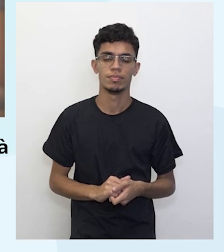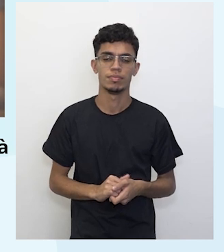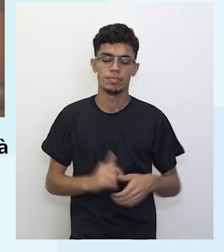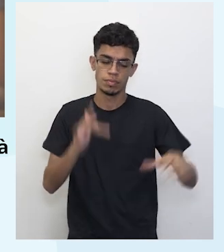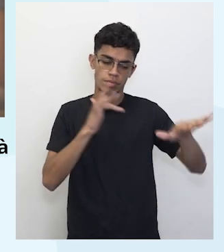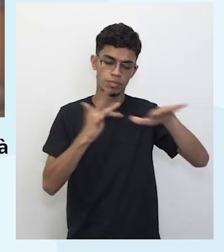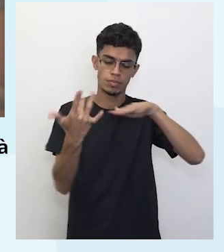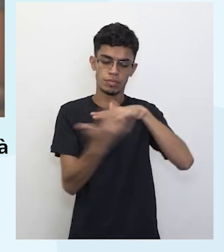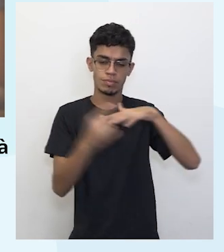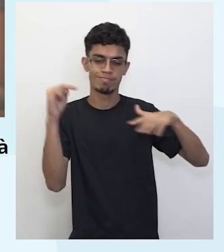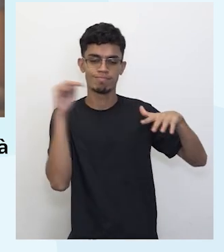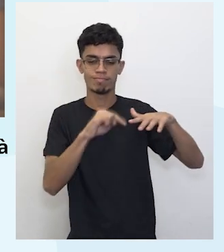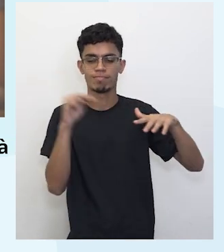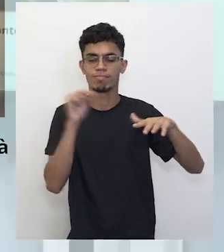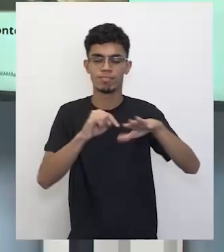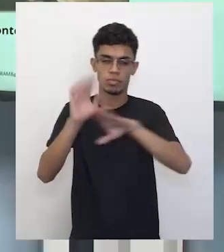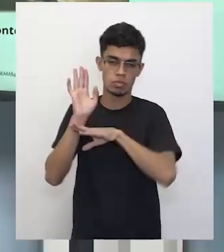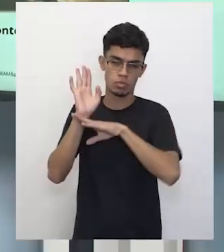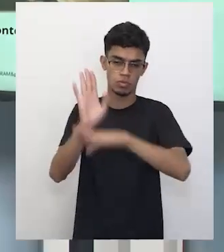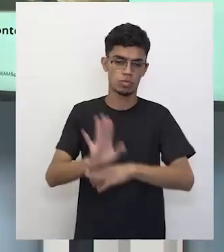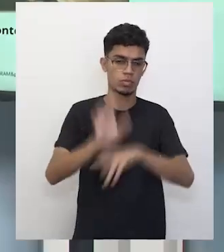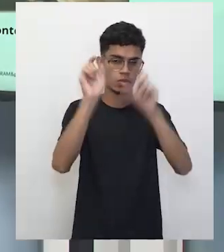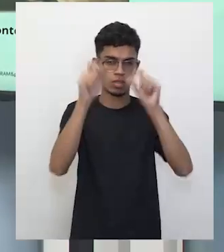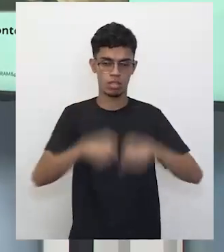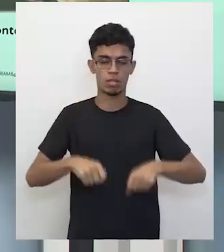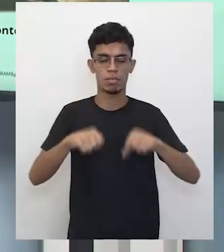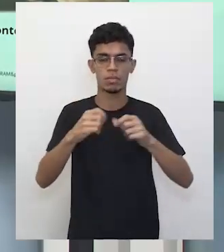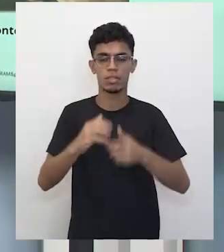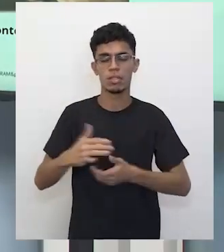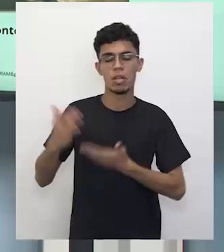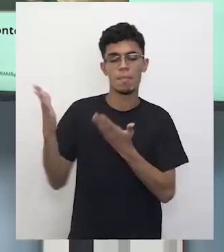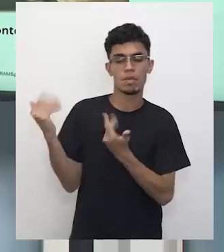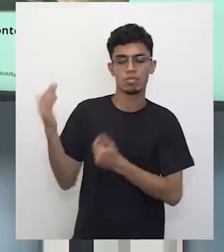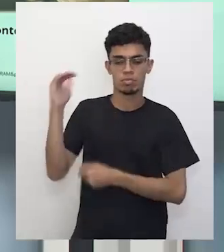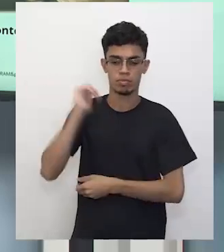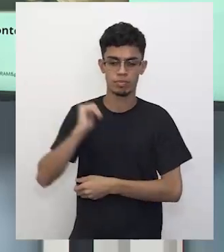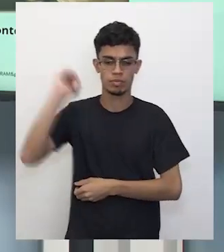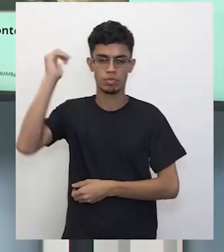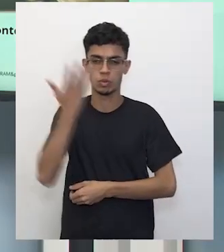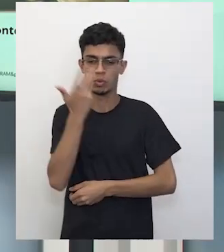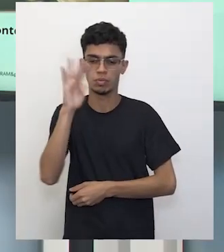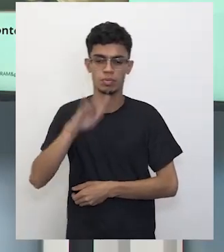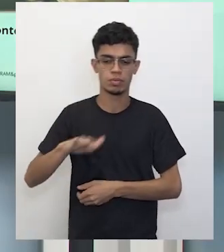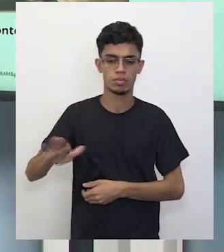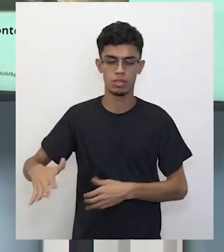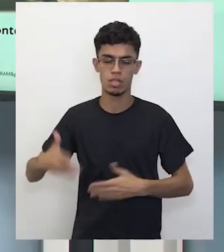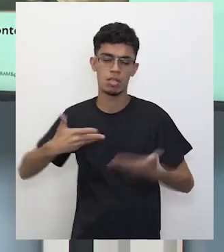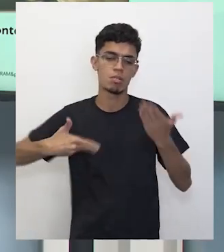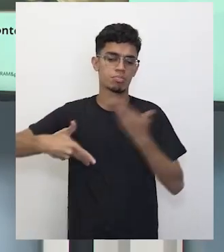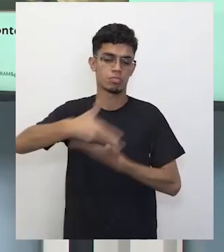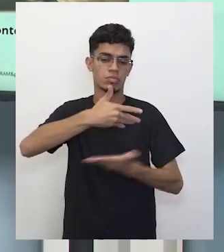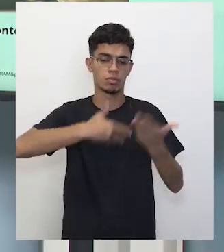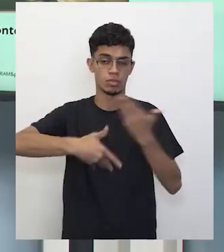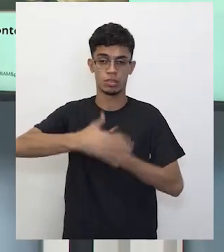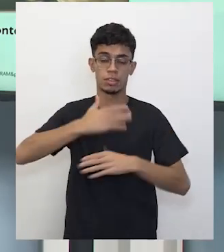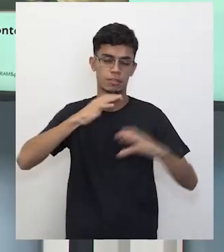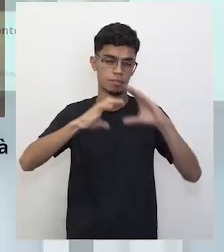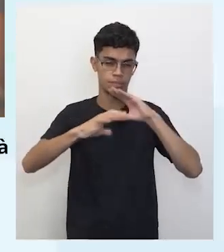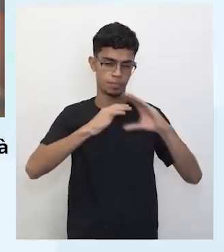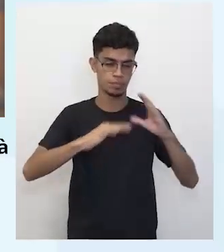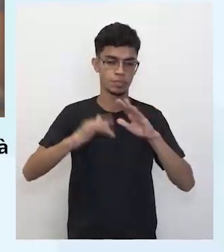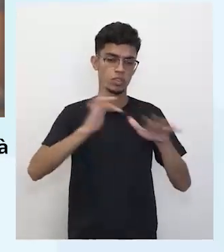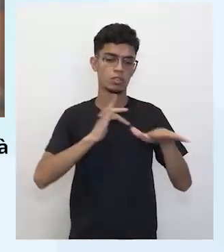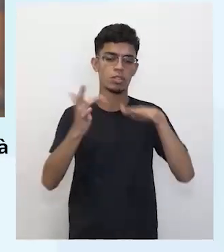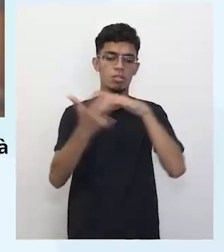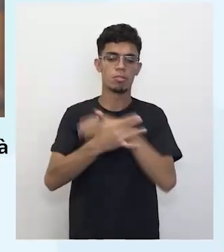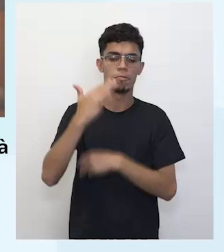de comunicação, né? Uma grande forma em que adultos, jovens, crianças estão se relacionando. Então, essas